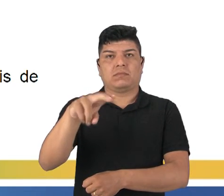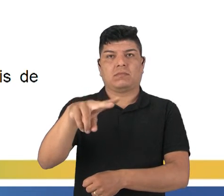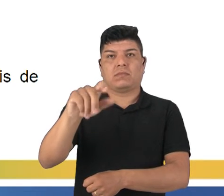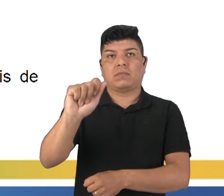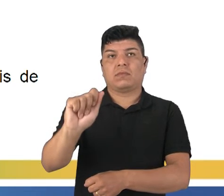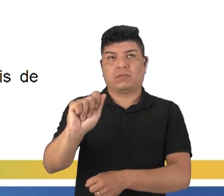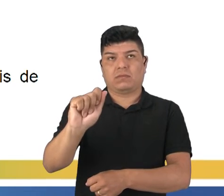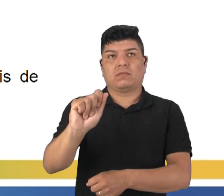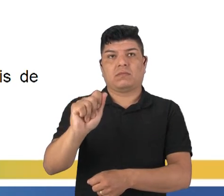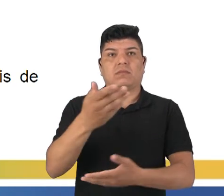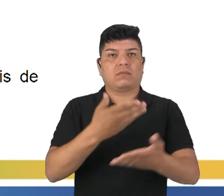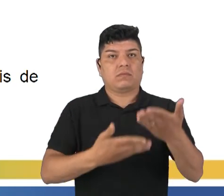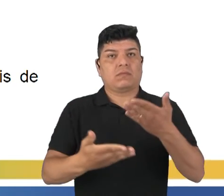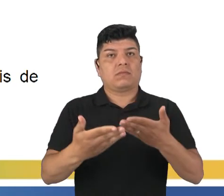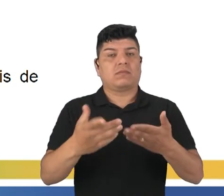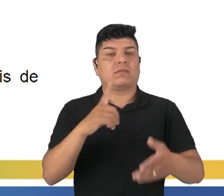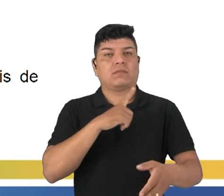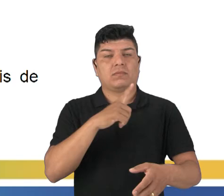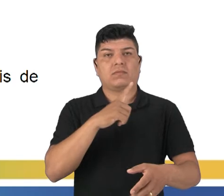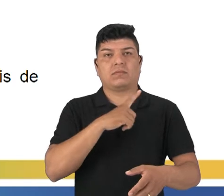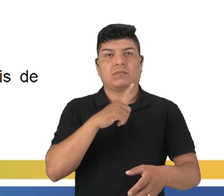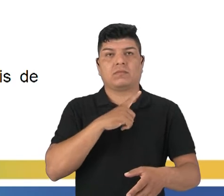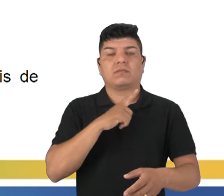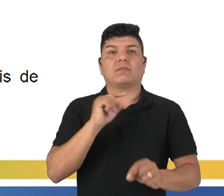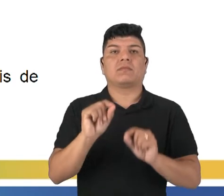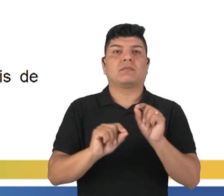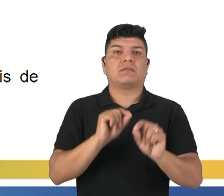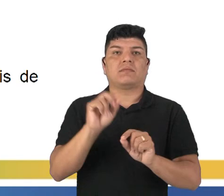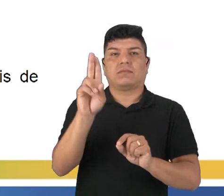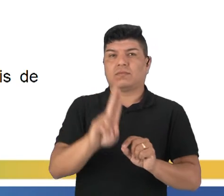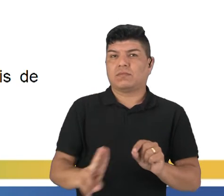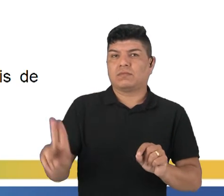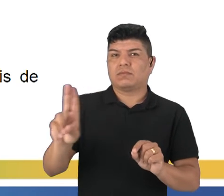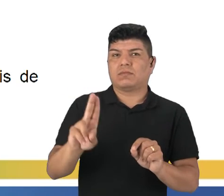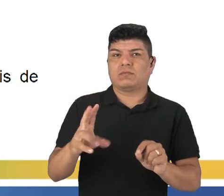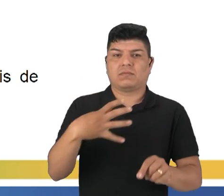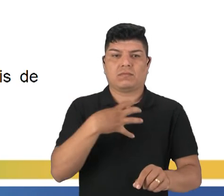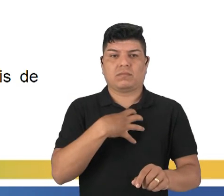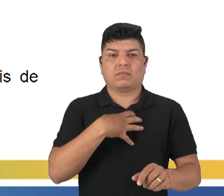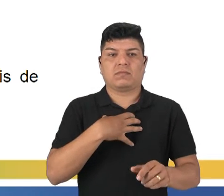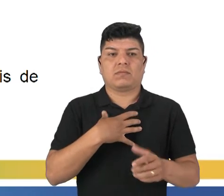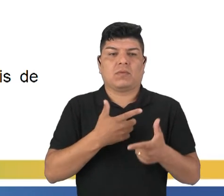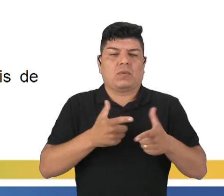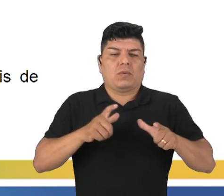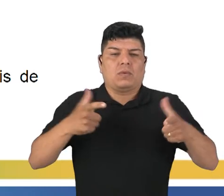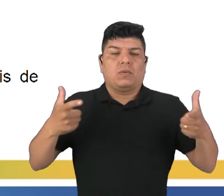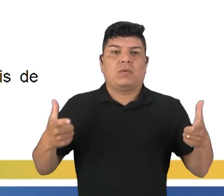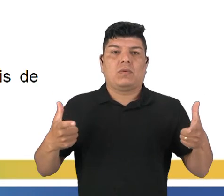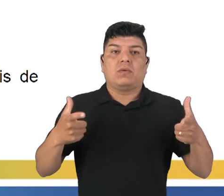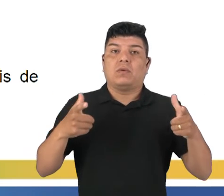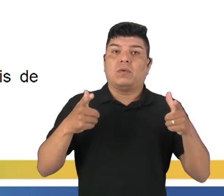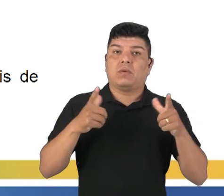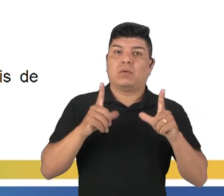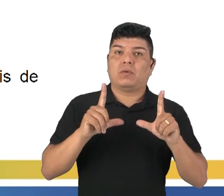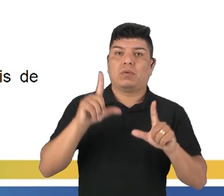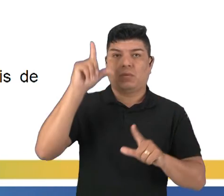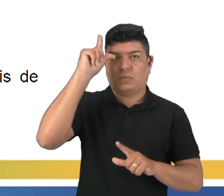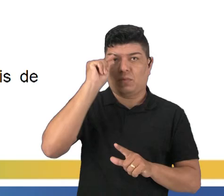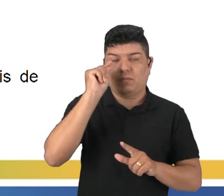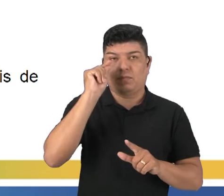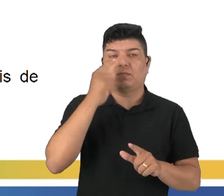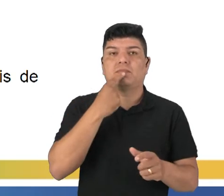como vasoconstritor, ou seja, ela serve para contrair e relaxar os vasos